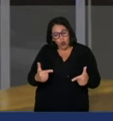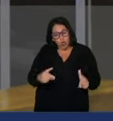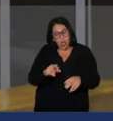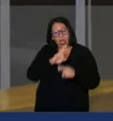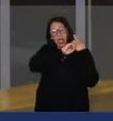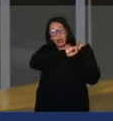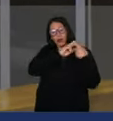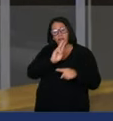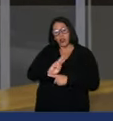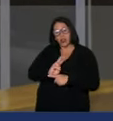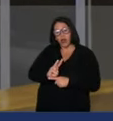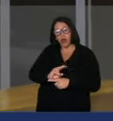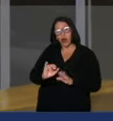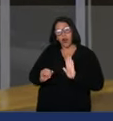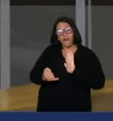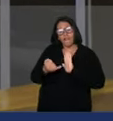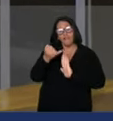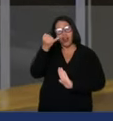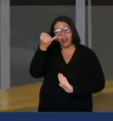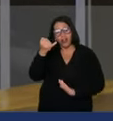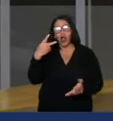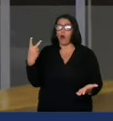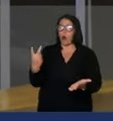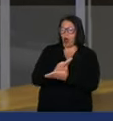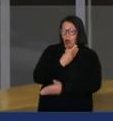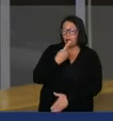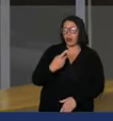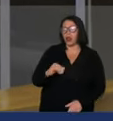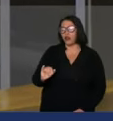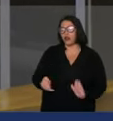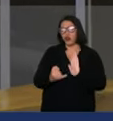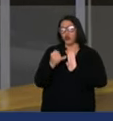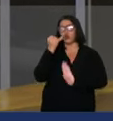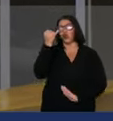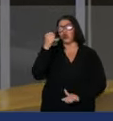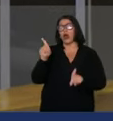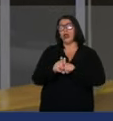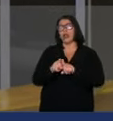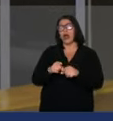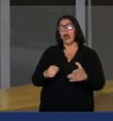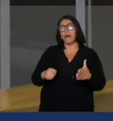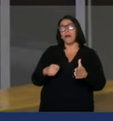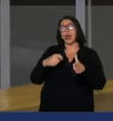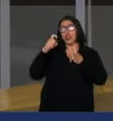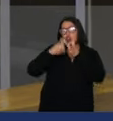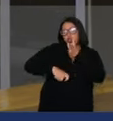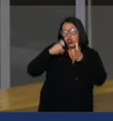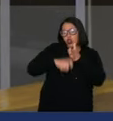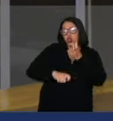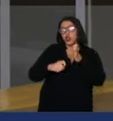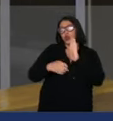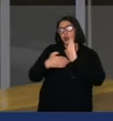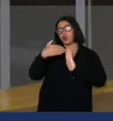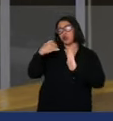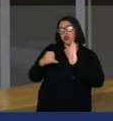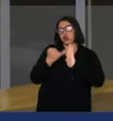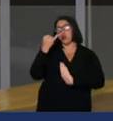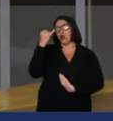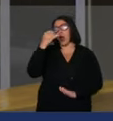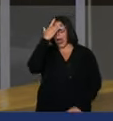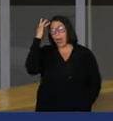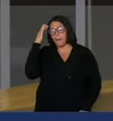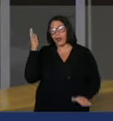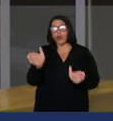gera inflação, alta de juros, aumento de impostos. Quem paga por isso é o mais pobre, é a